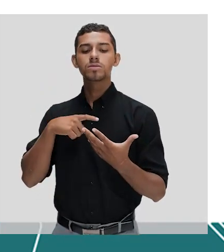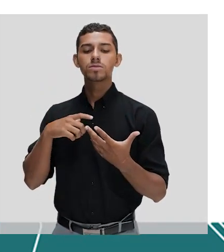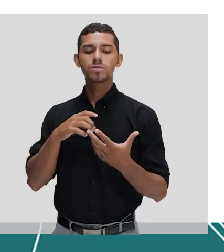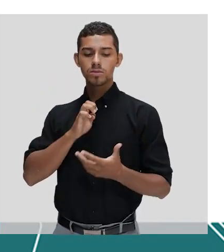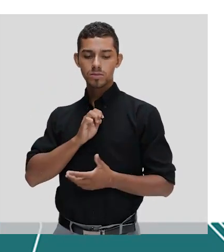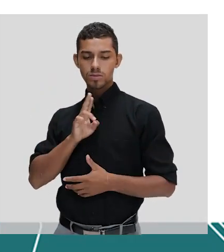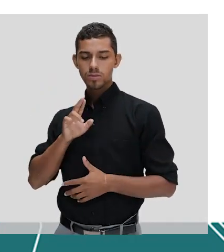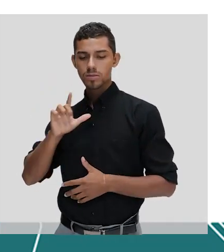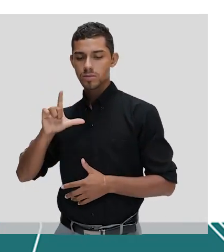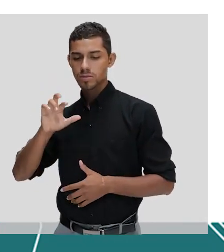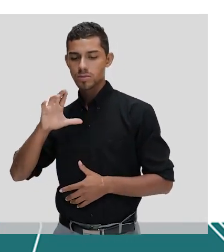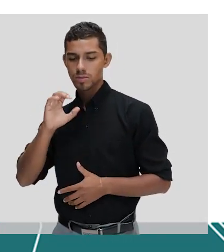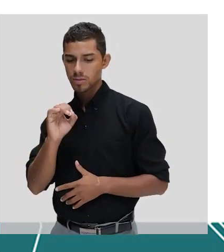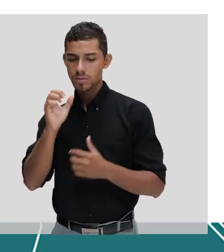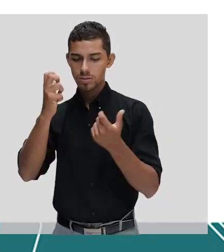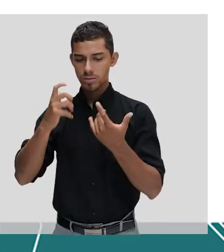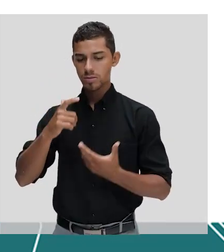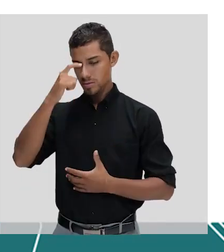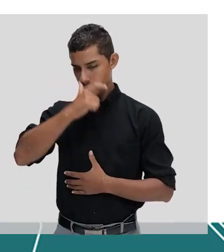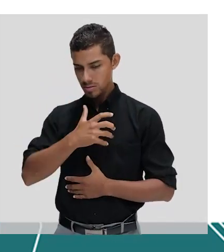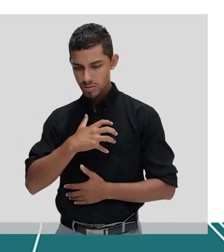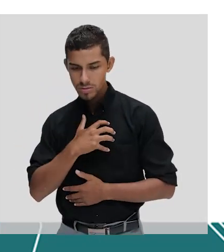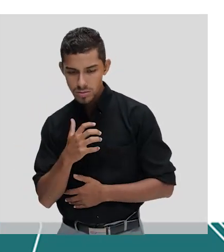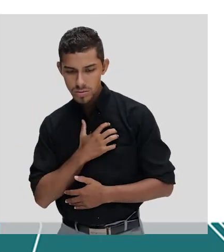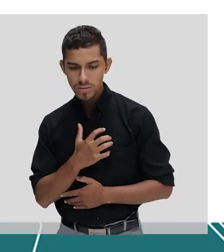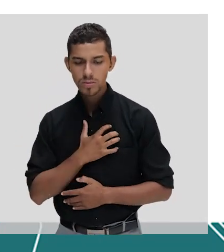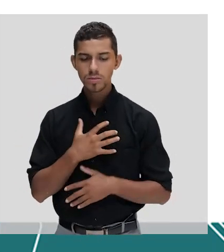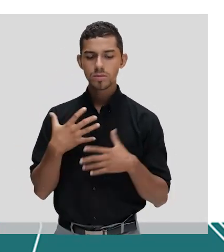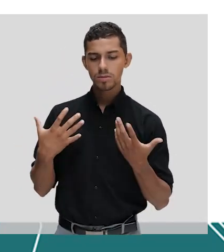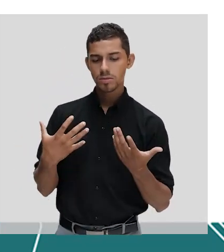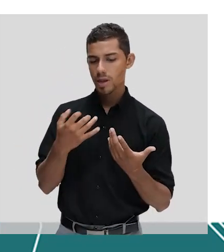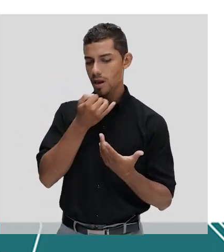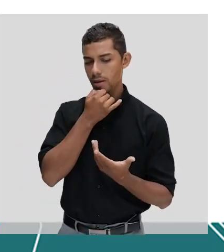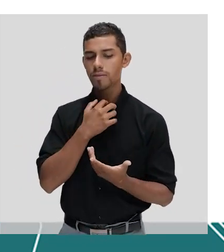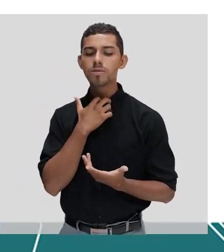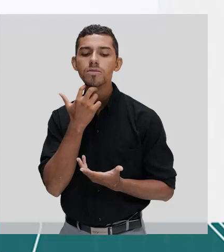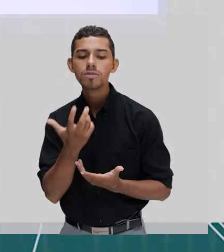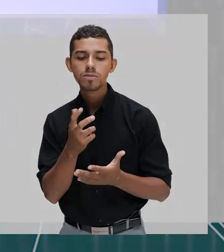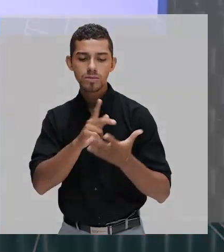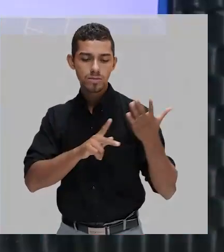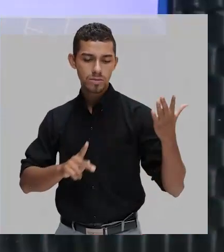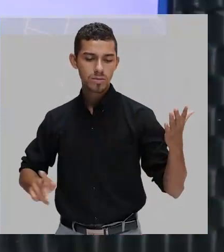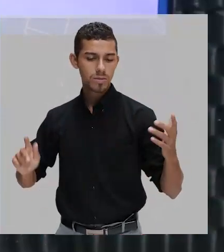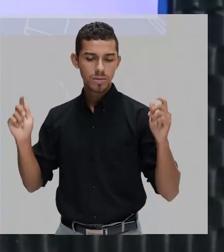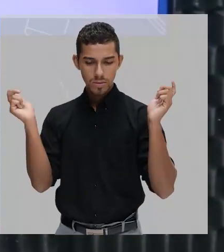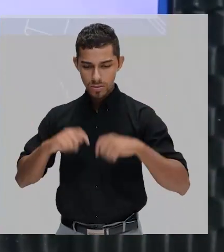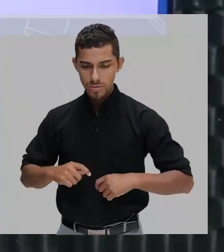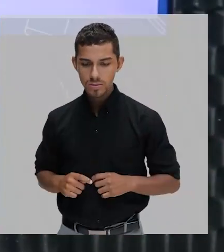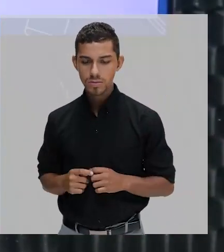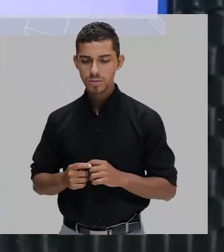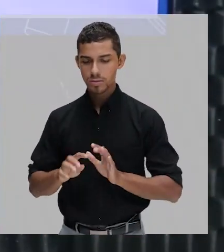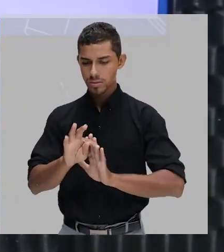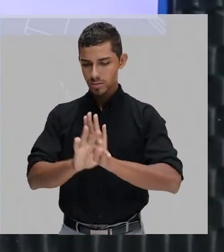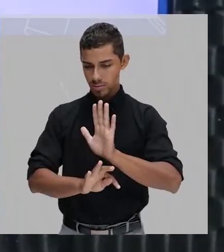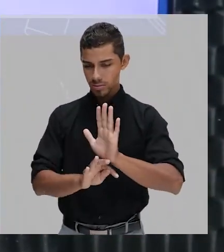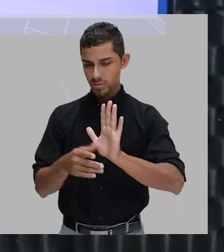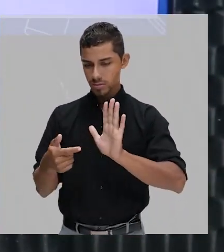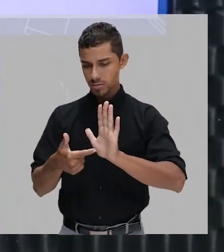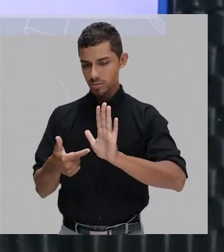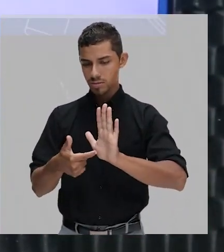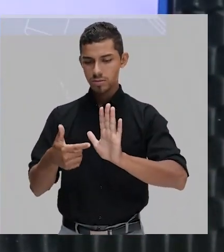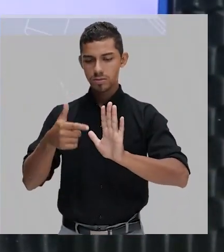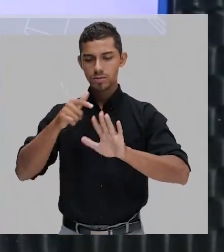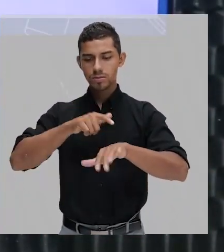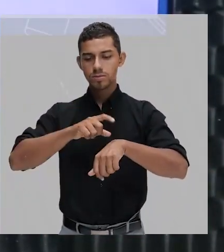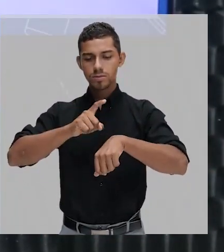seria o quê? Aquele que está falando sobre o seu sentimento, né? Como se fosse a voz do poema naquele determinado momento,